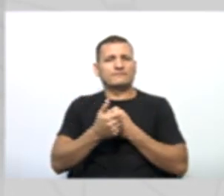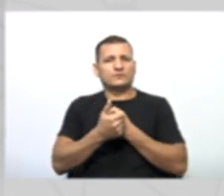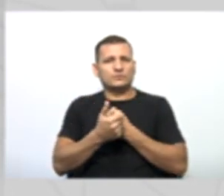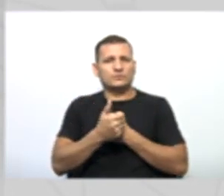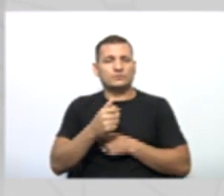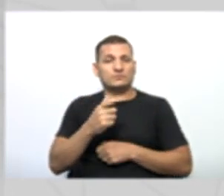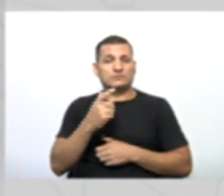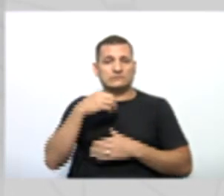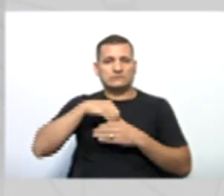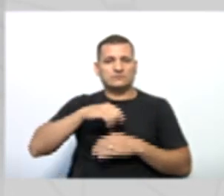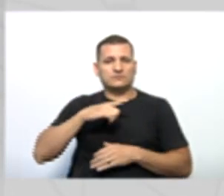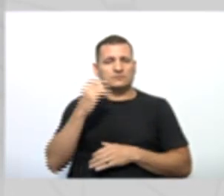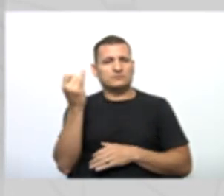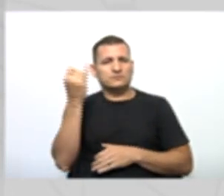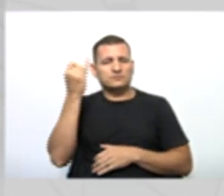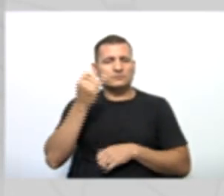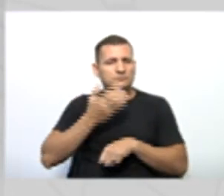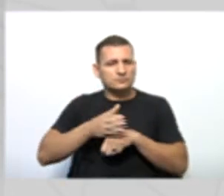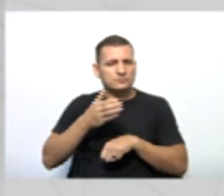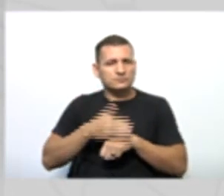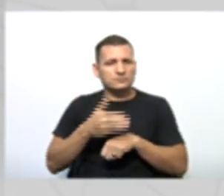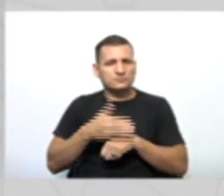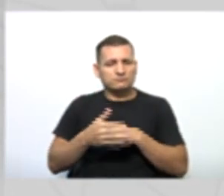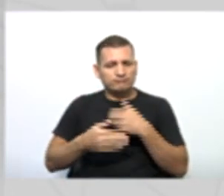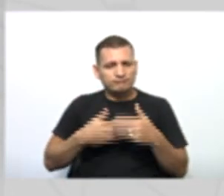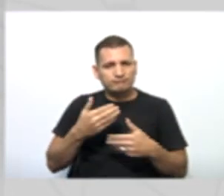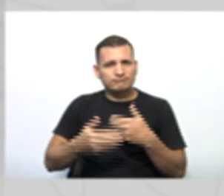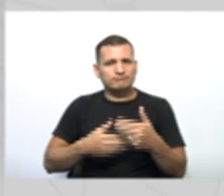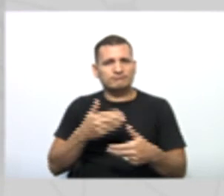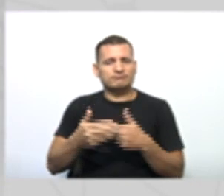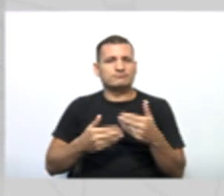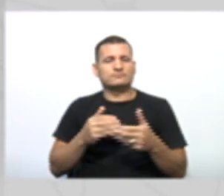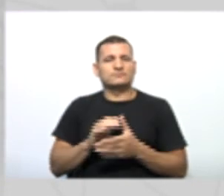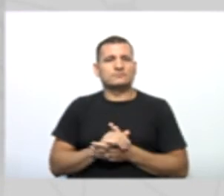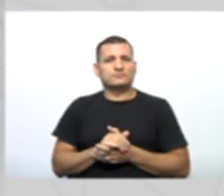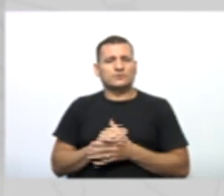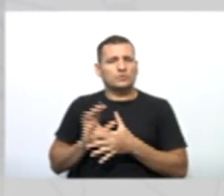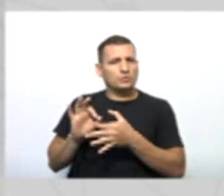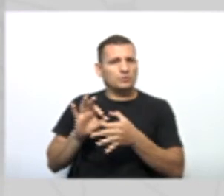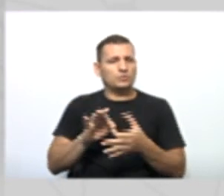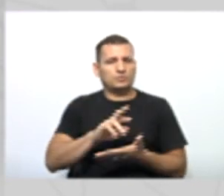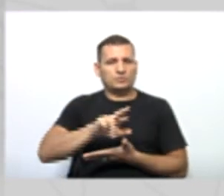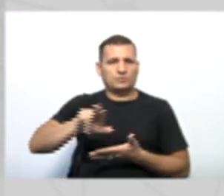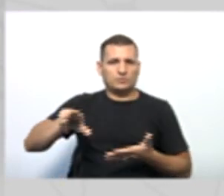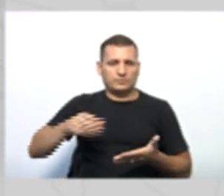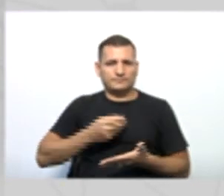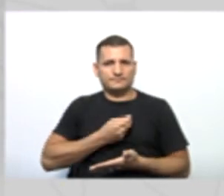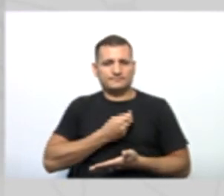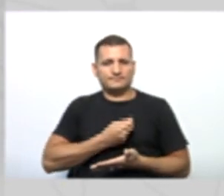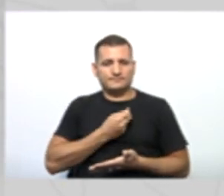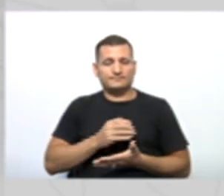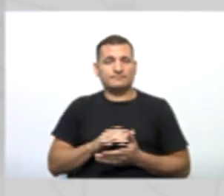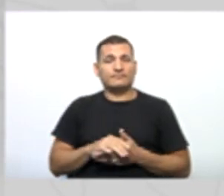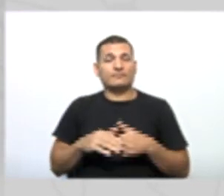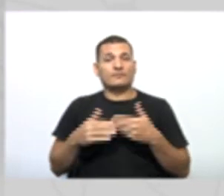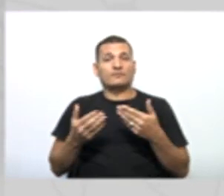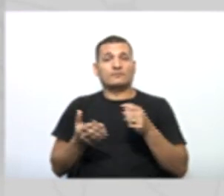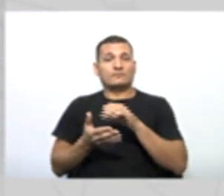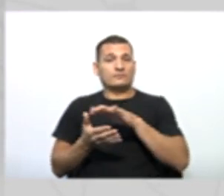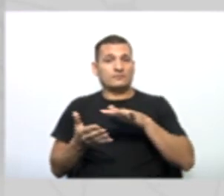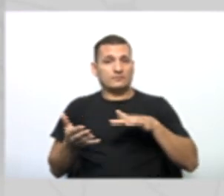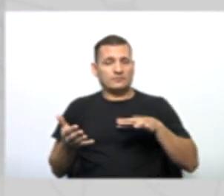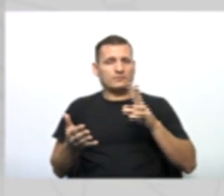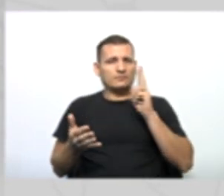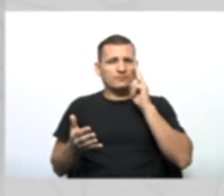ter esse exercício, esse modo de agir constante nas situações da nossa vida. Então, essa foi nossa atividade de sala. Vocês